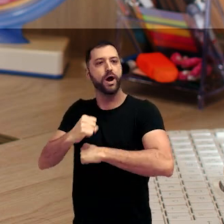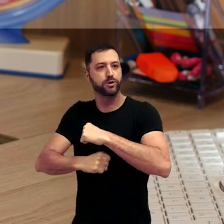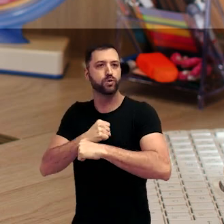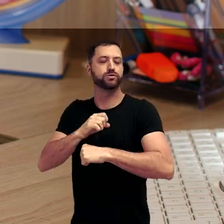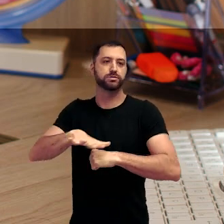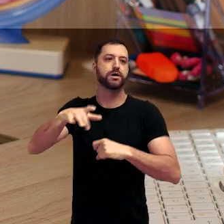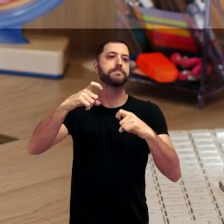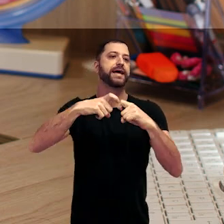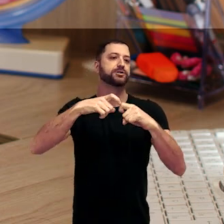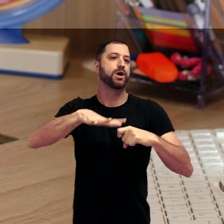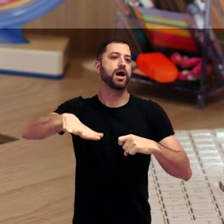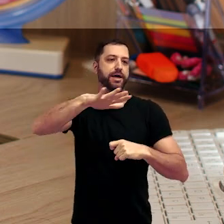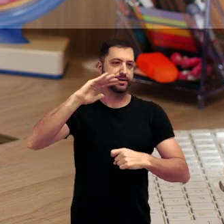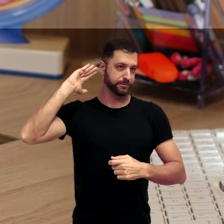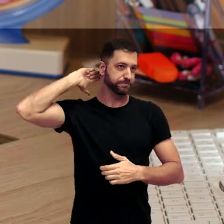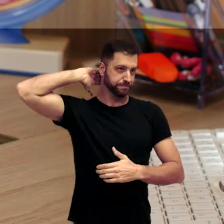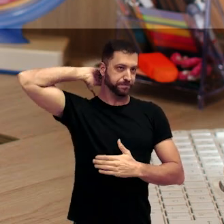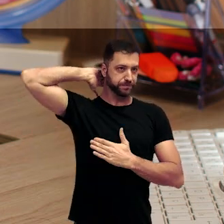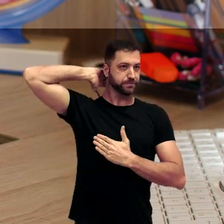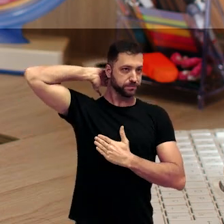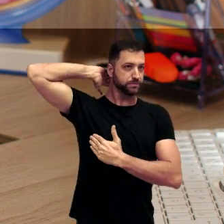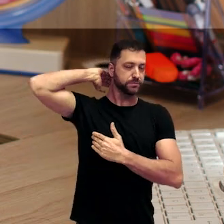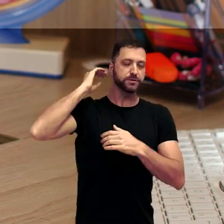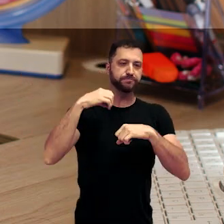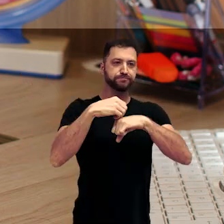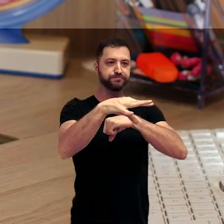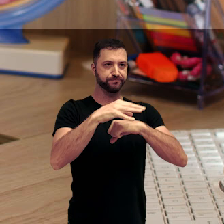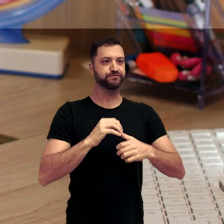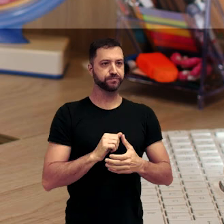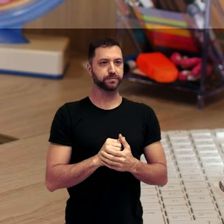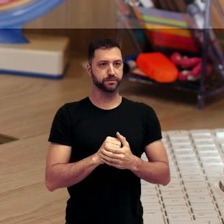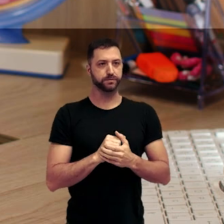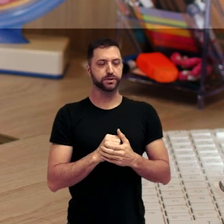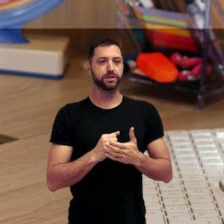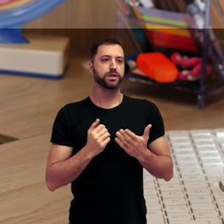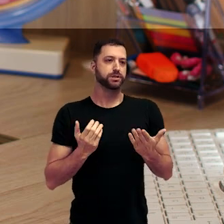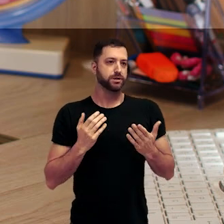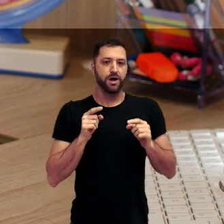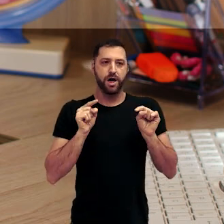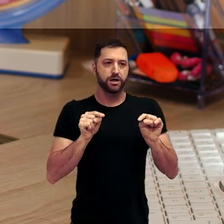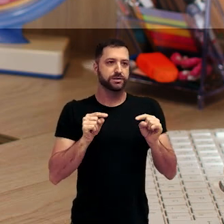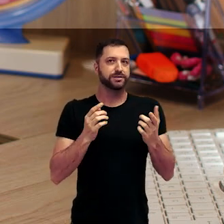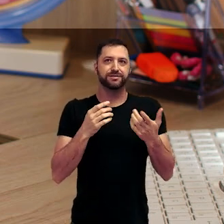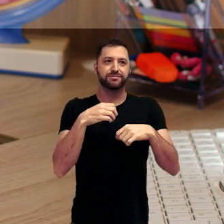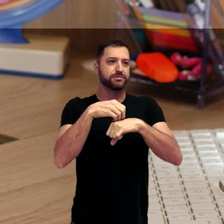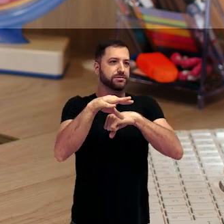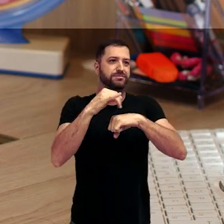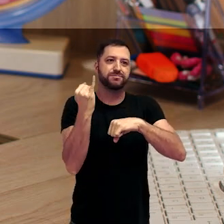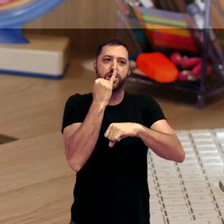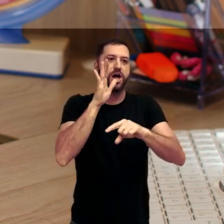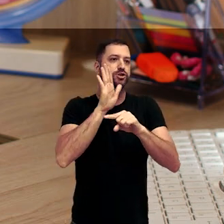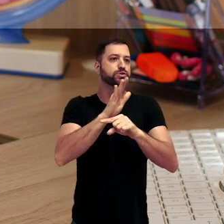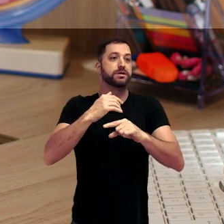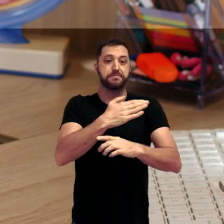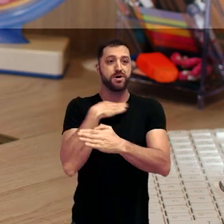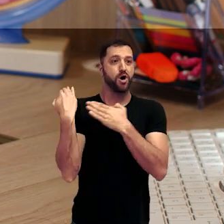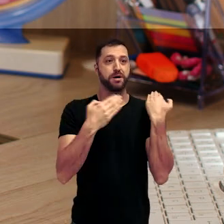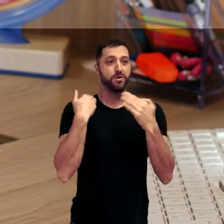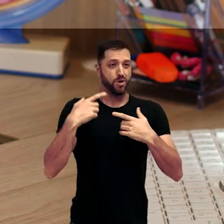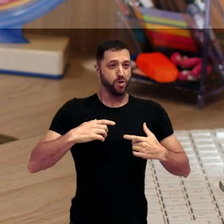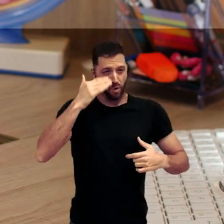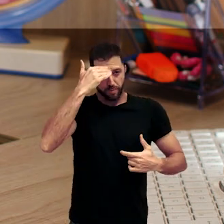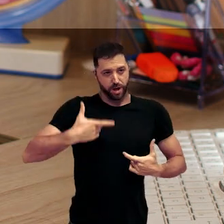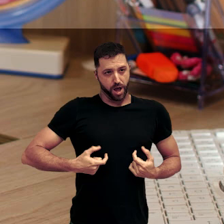anos anualmente, essa é a recomendação da Sociedade Brasileira de Mastologia. Por quê? A mamografia foi o único exame que se mostrou eficaz em